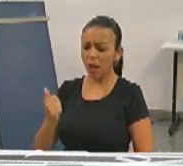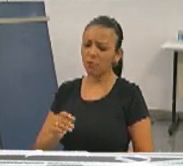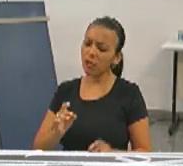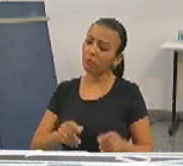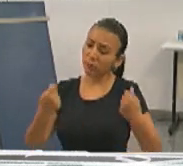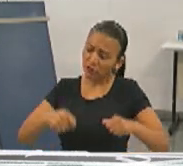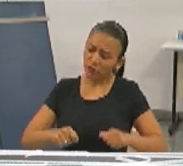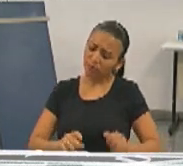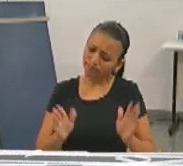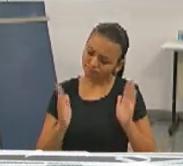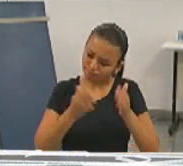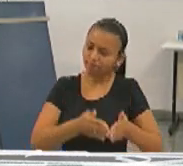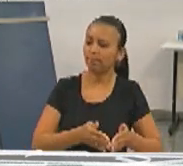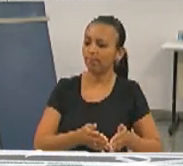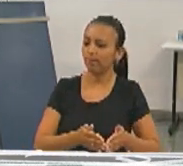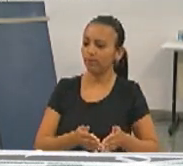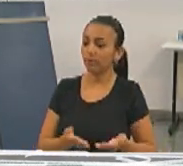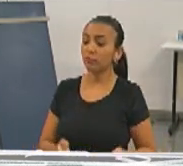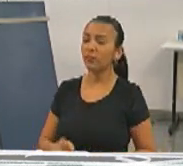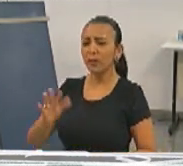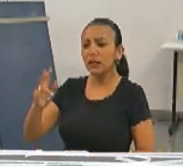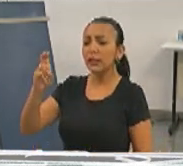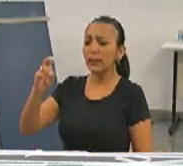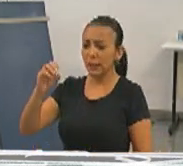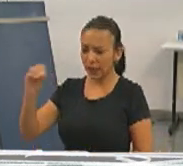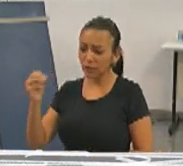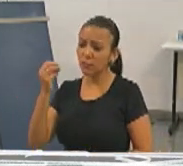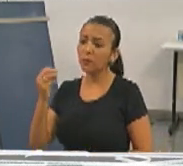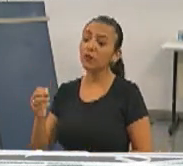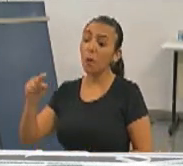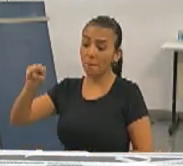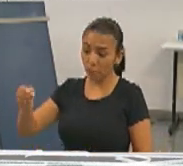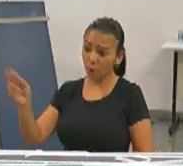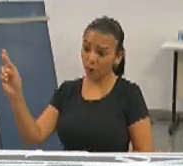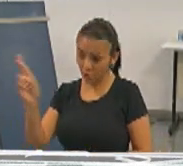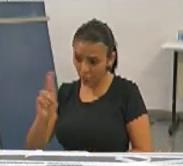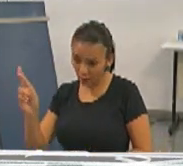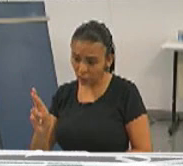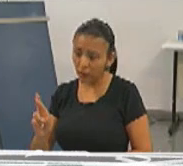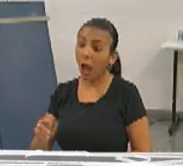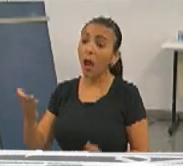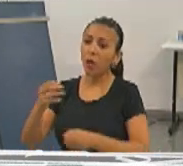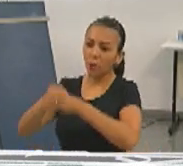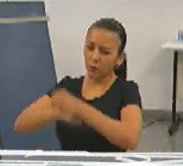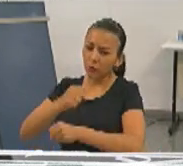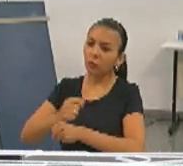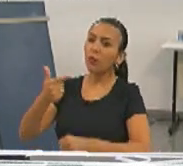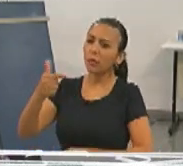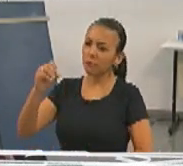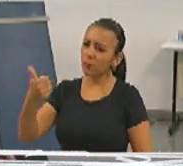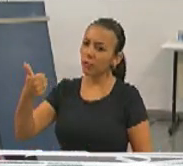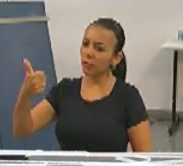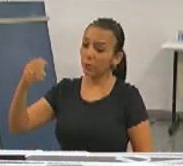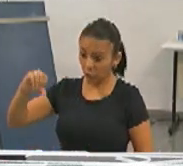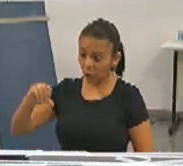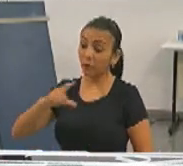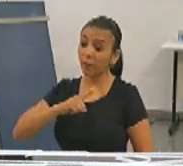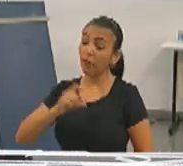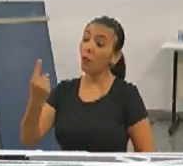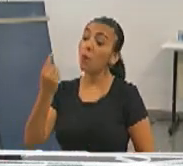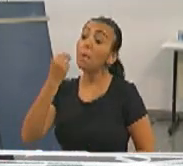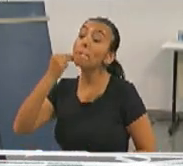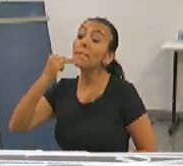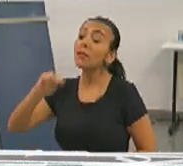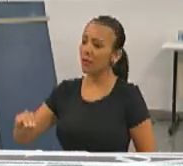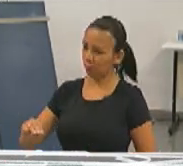específicas. Foram R$500 mil em 2018, e em 2019 será R$1,5 milhão. Isso vai contra o modelo